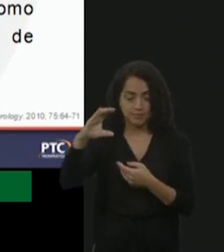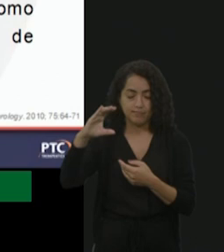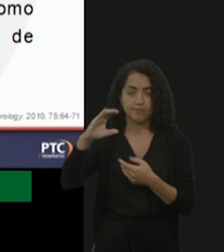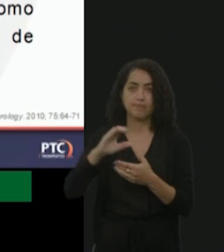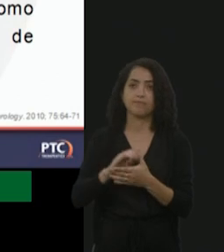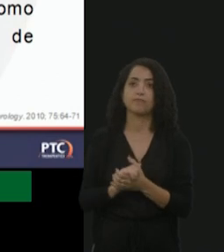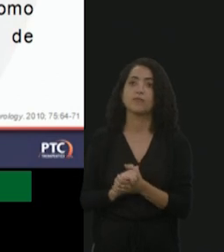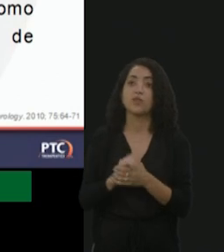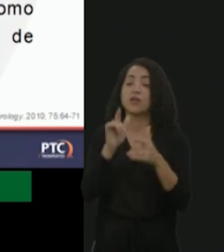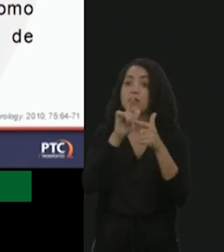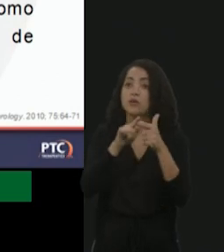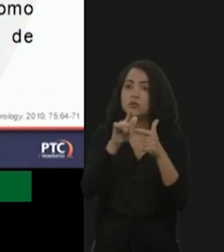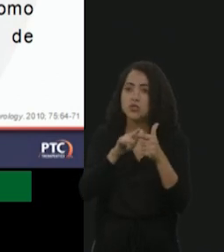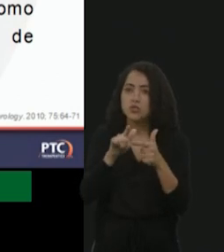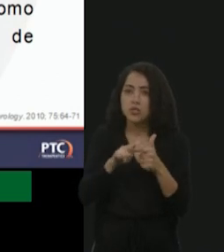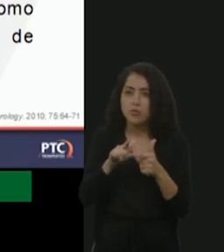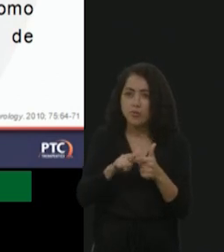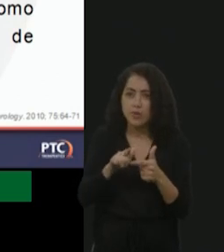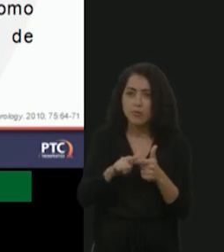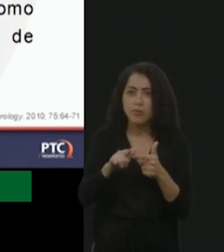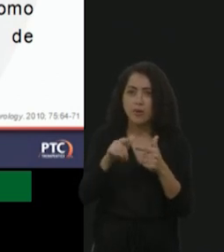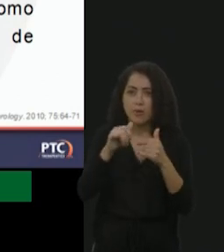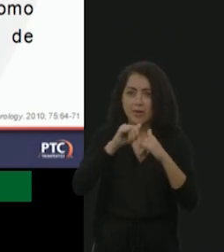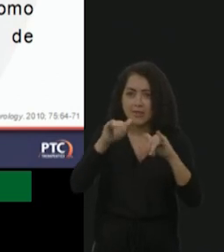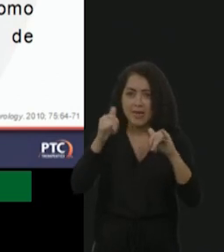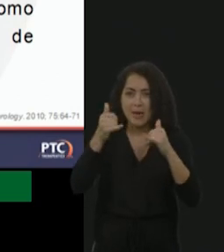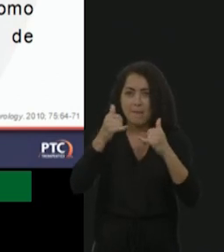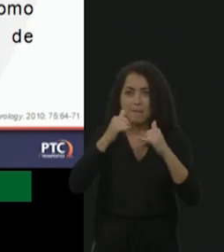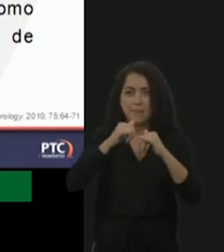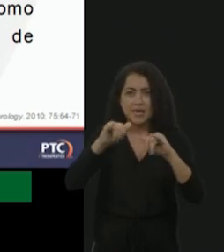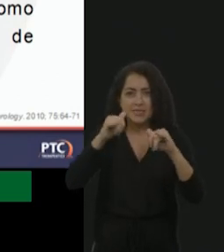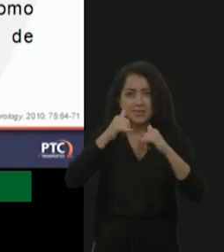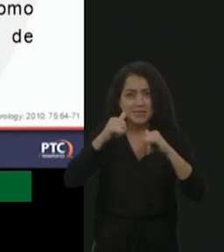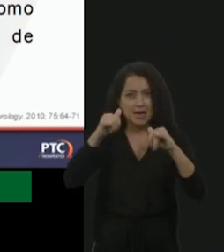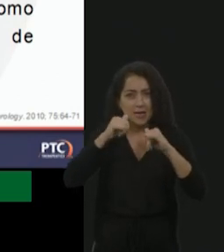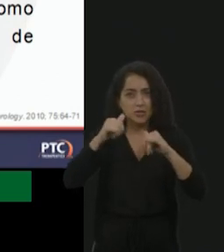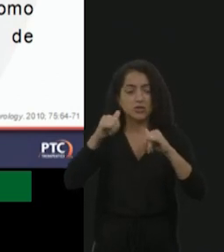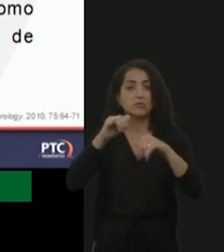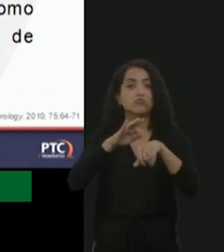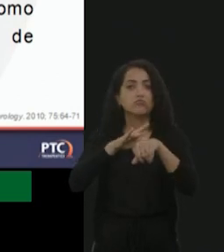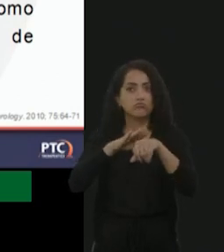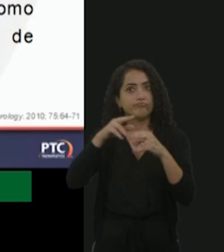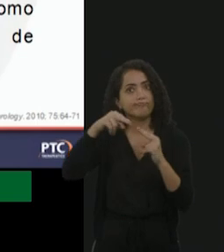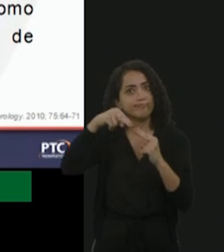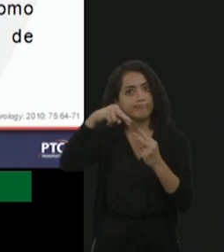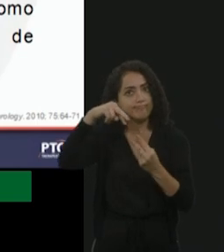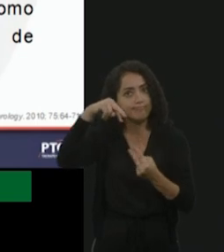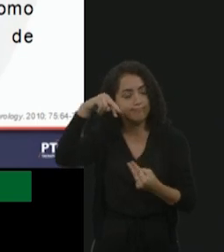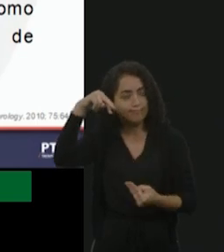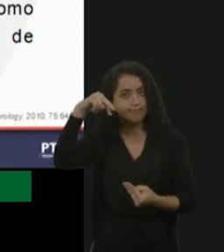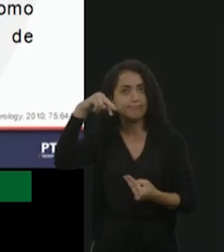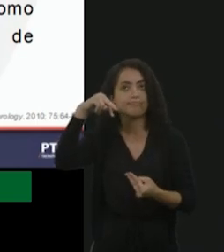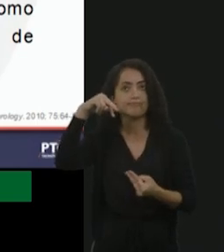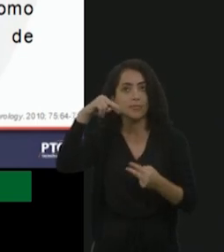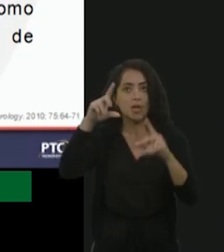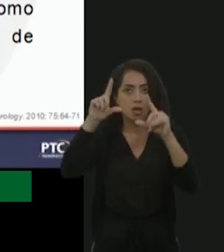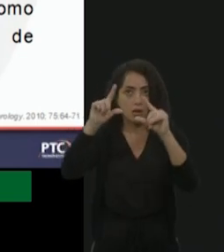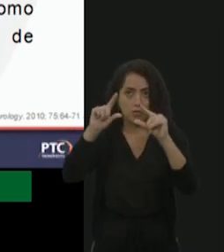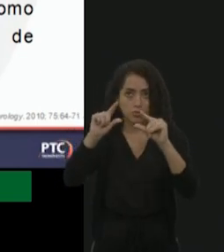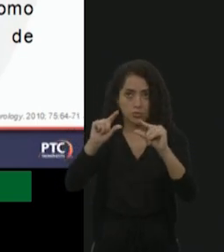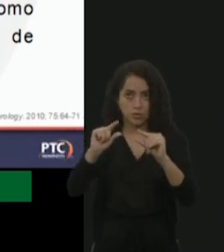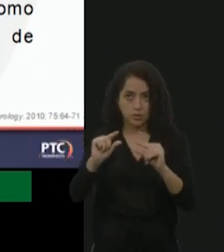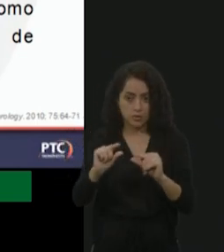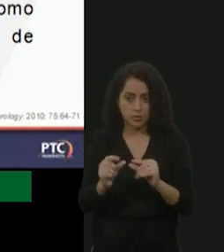um problema na mensagem, né, na transcrição, então, essa doença genética faz com que ocorra uma diminuição da produção